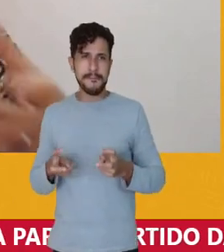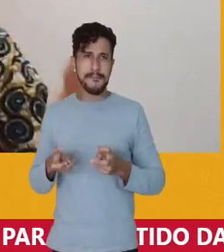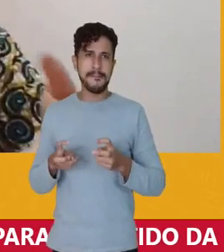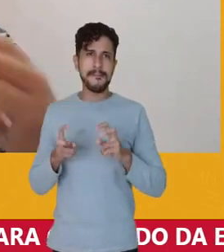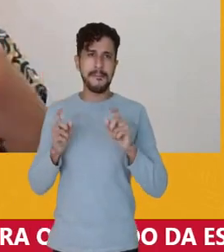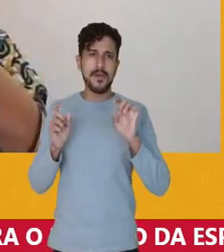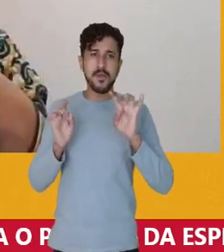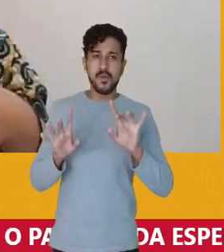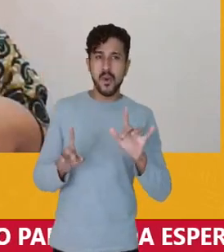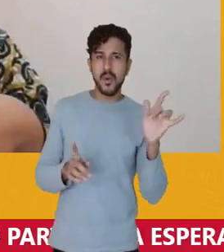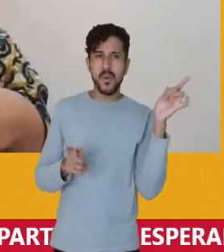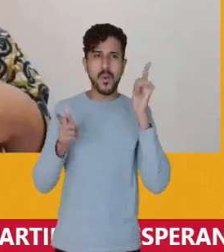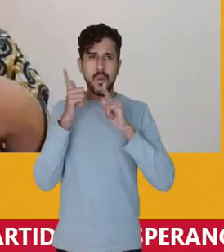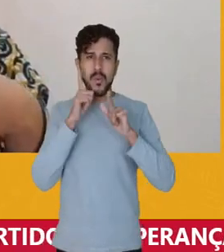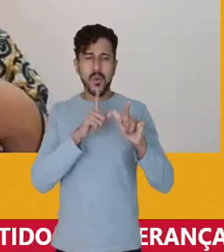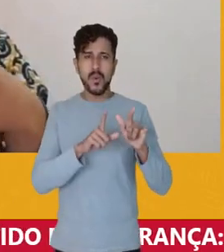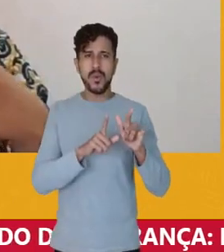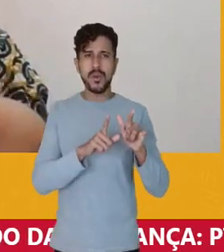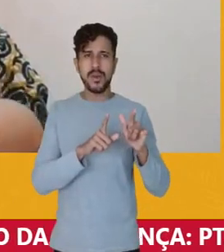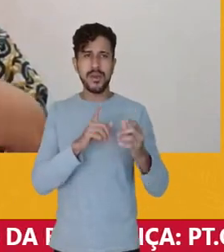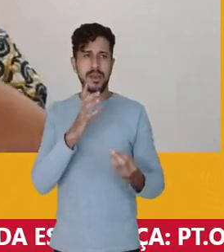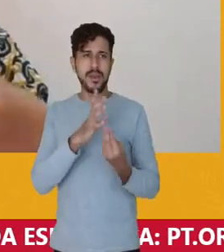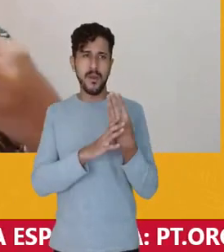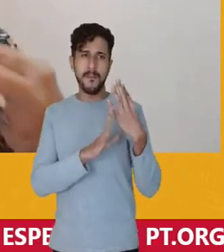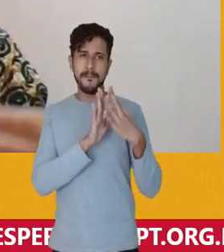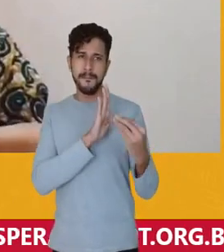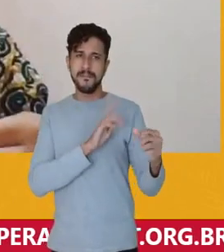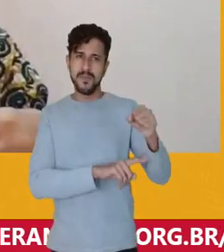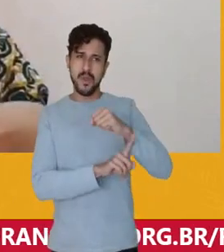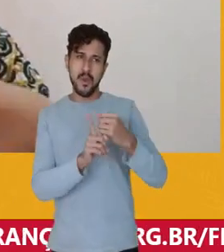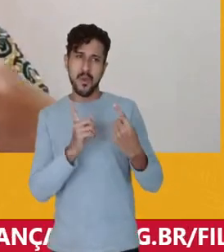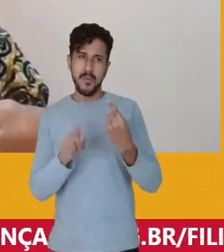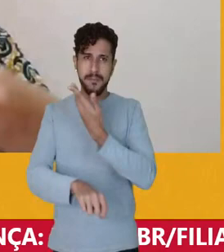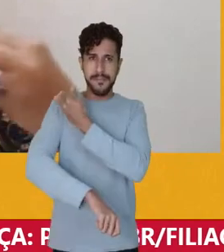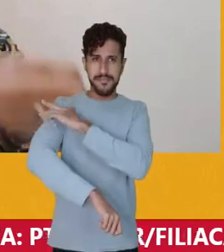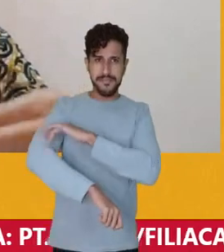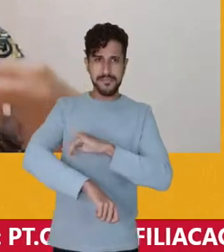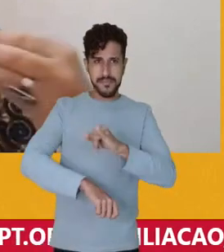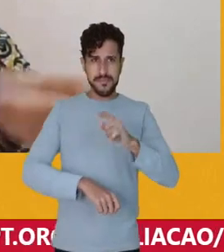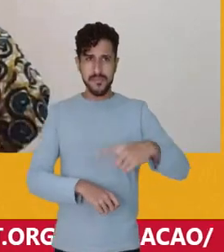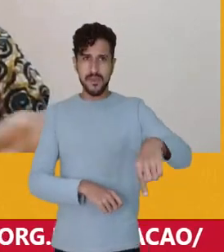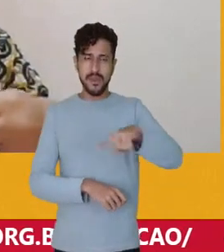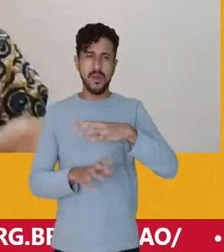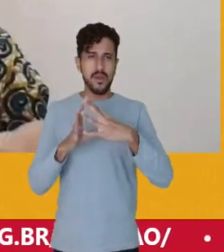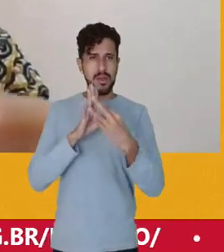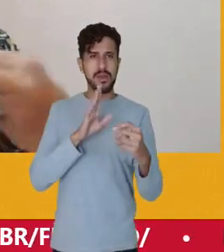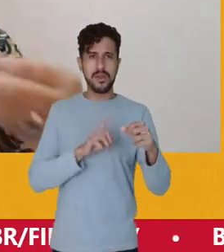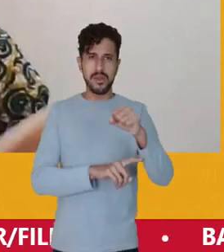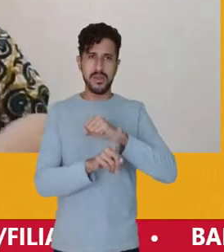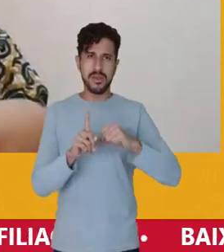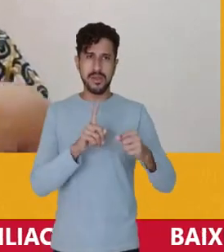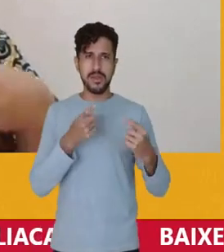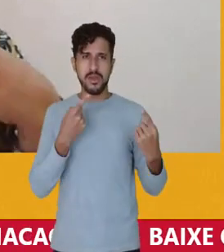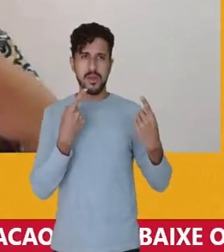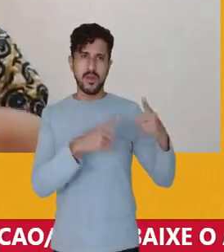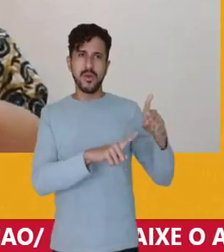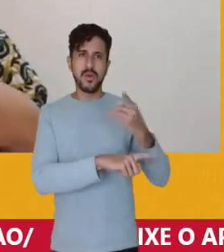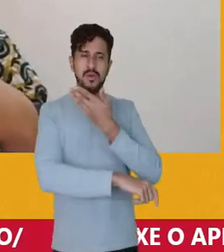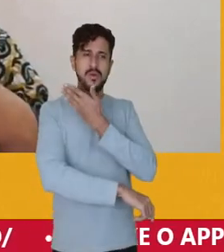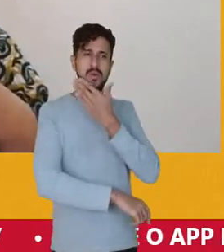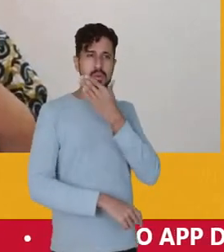só é possível consolidar uma sociedade antirracista se essa sociedade combater de fato o machismo